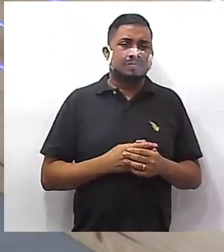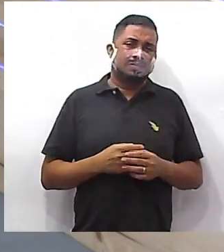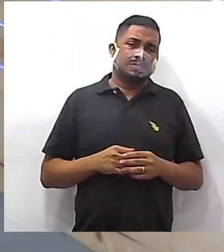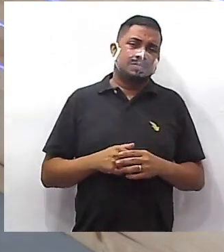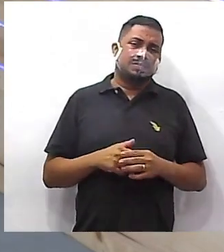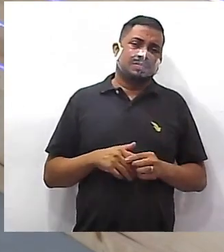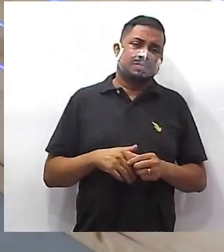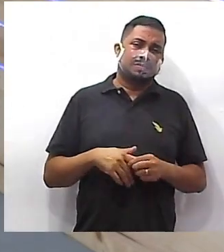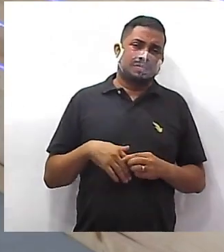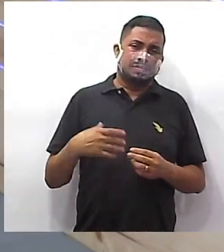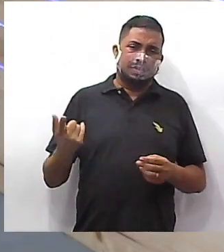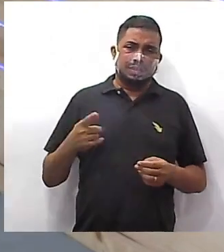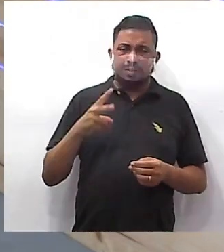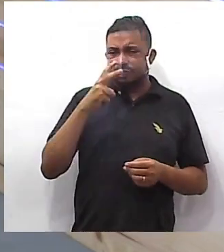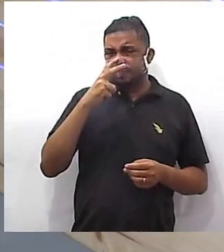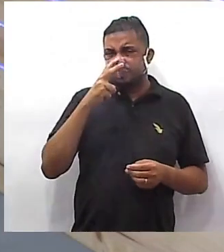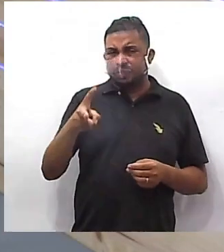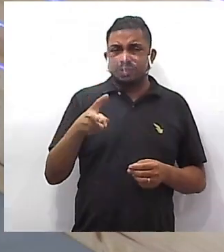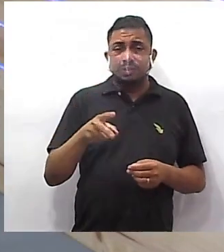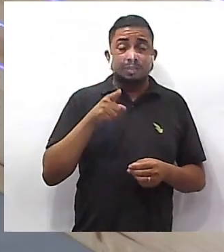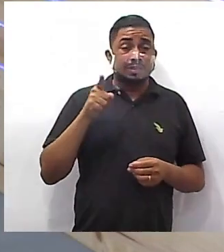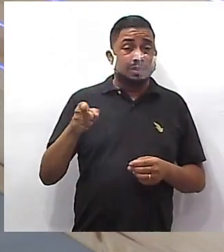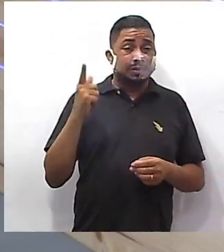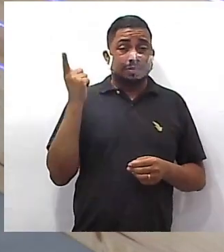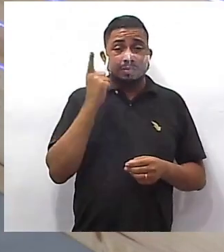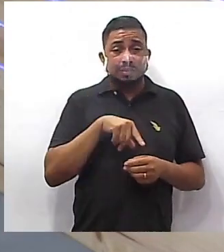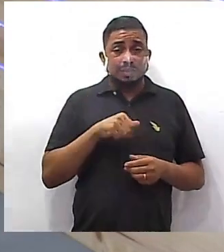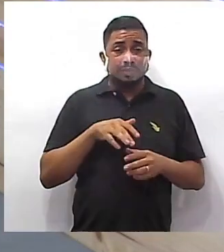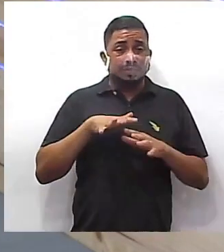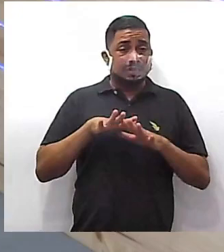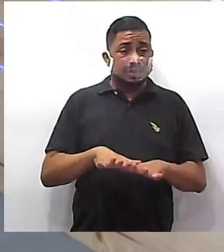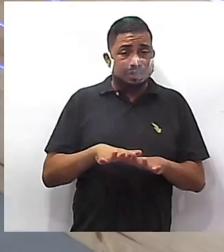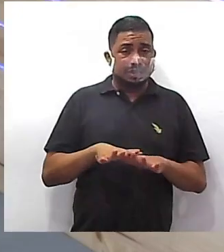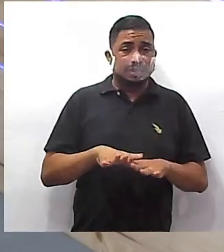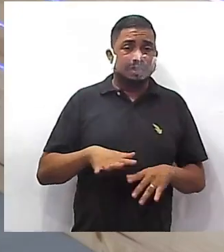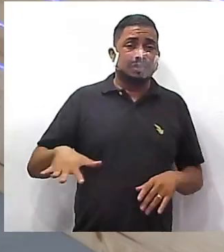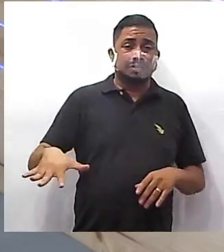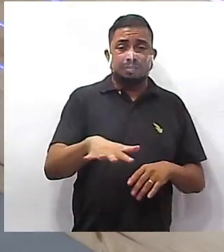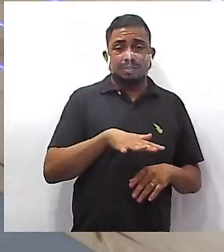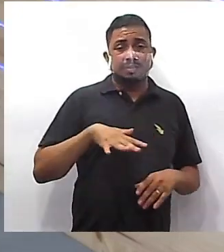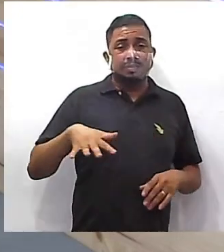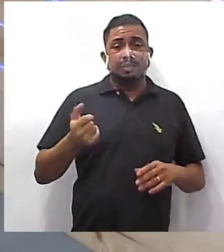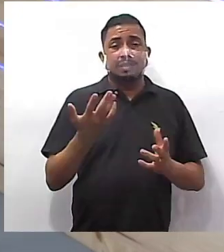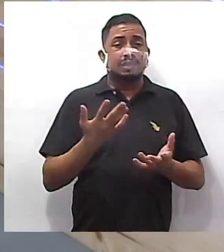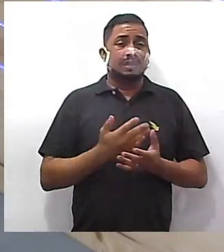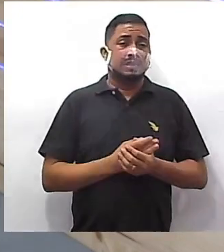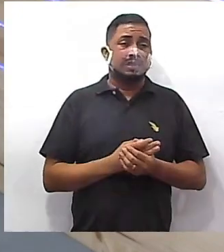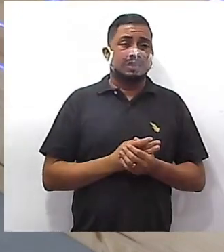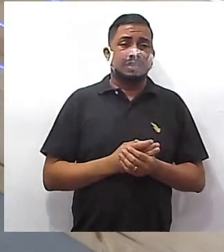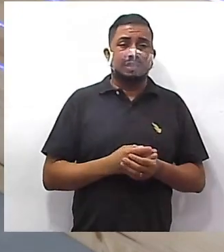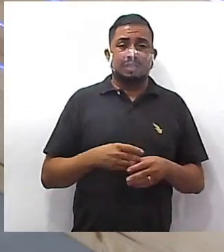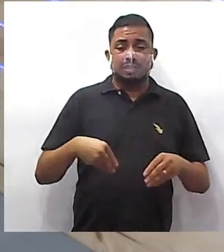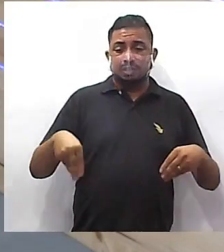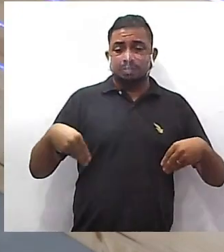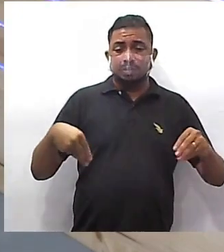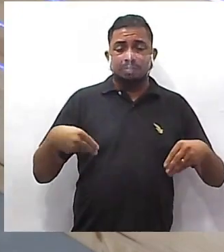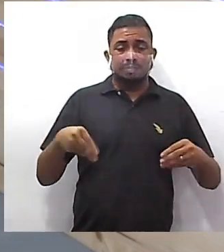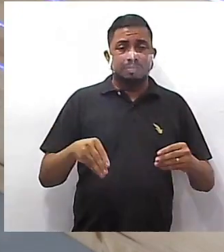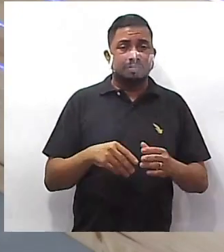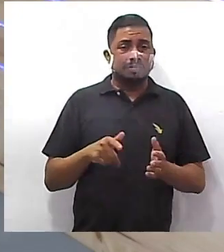assim, feroz, que ele consegue ficar em superfícies de papelão por